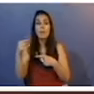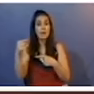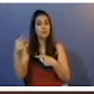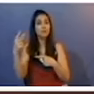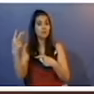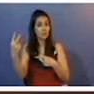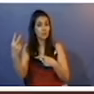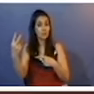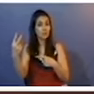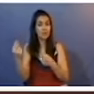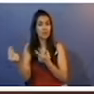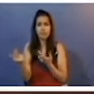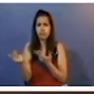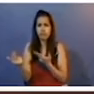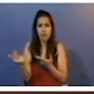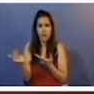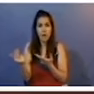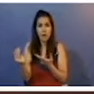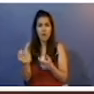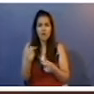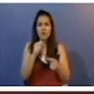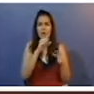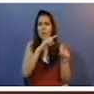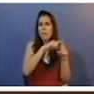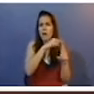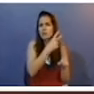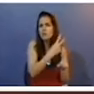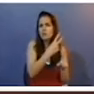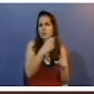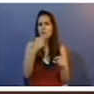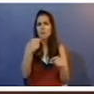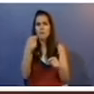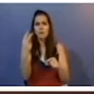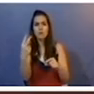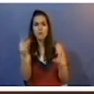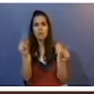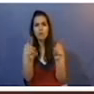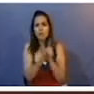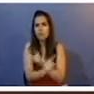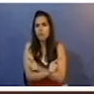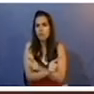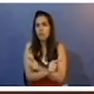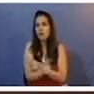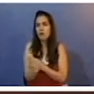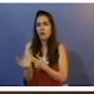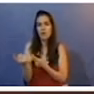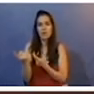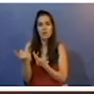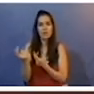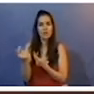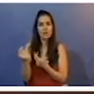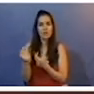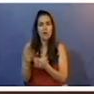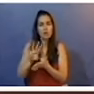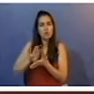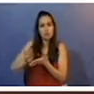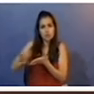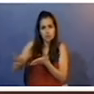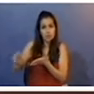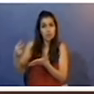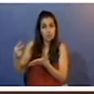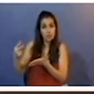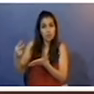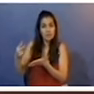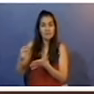Como a quantidade é a mesma, quando a gente inverter e fazer a redução, vai ficar FeO, e eu coloco o